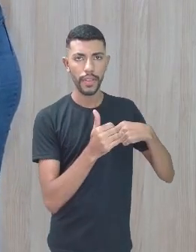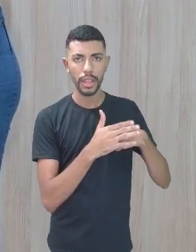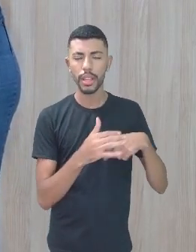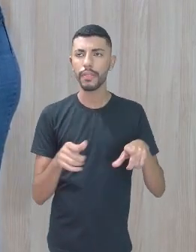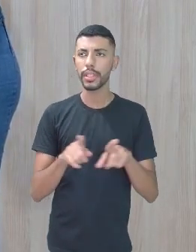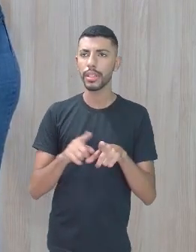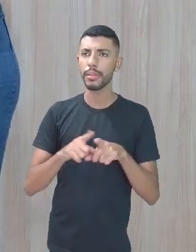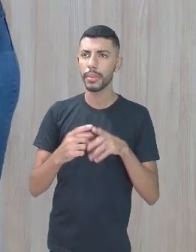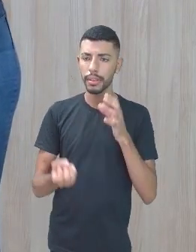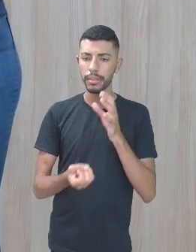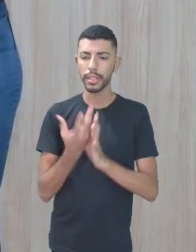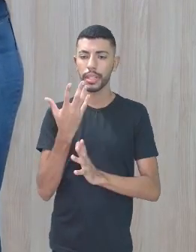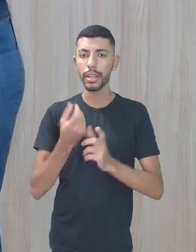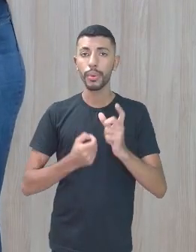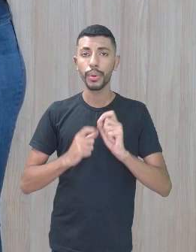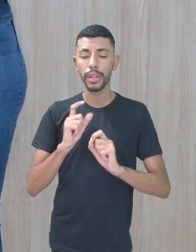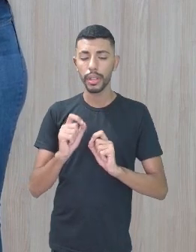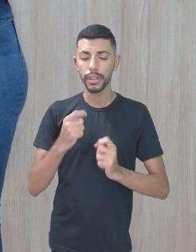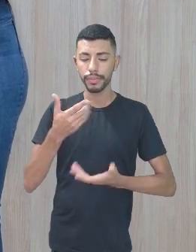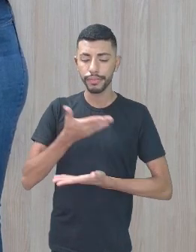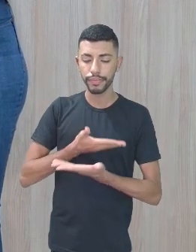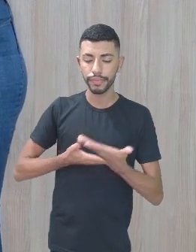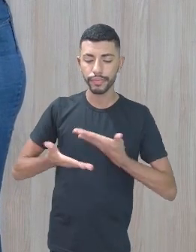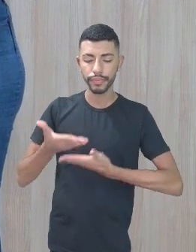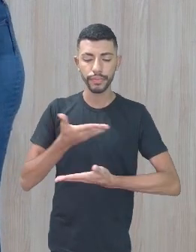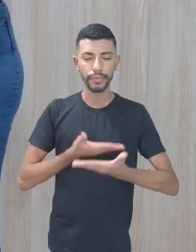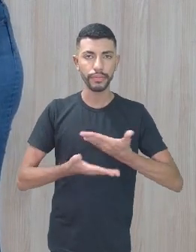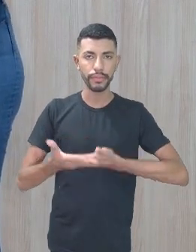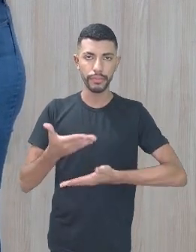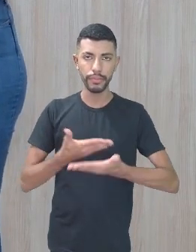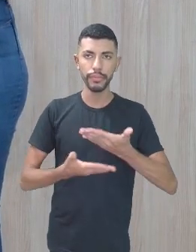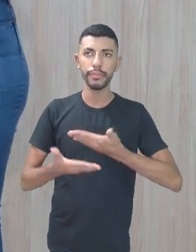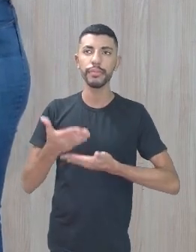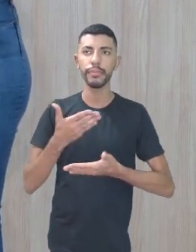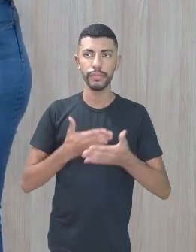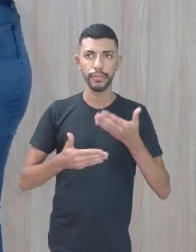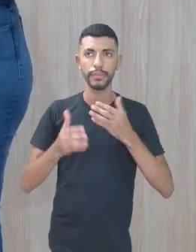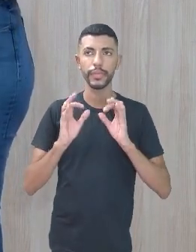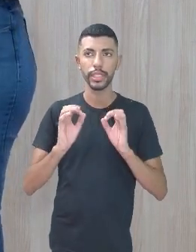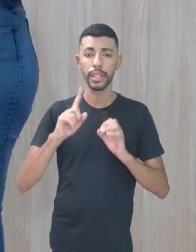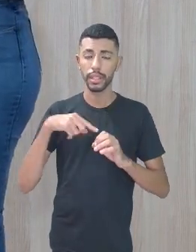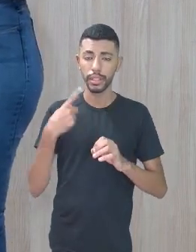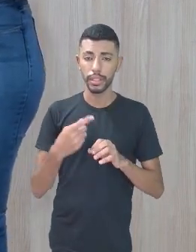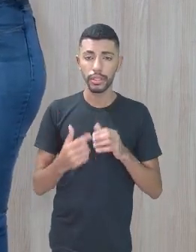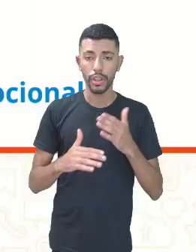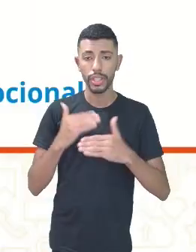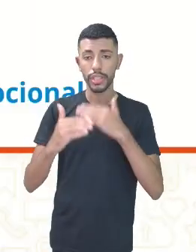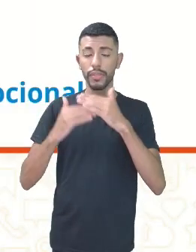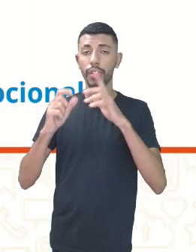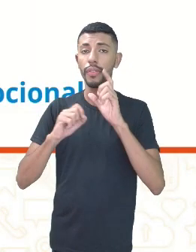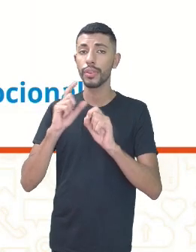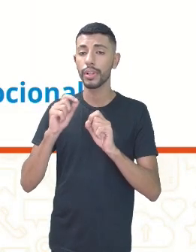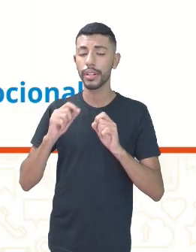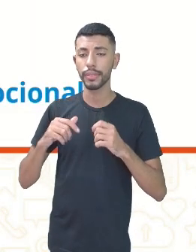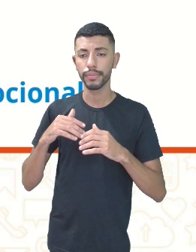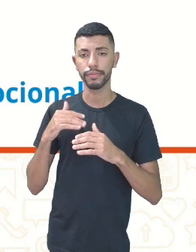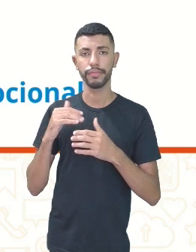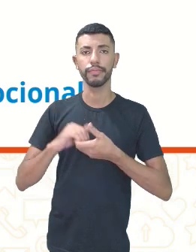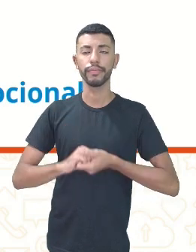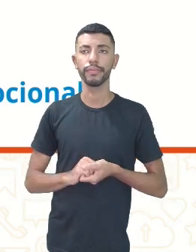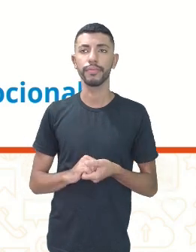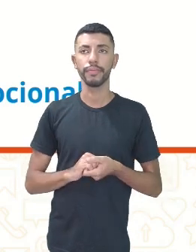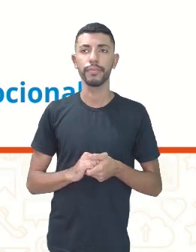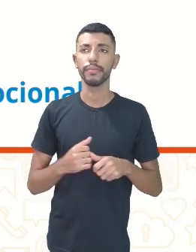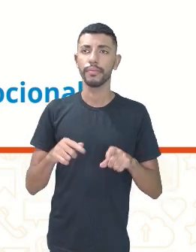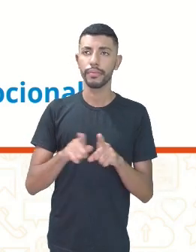de vínculos. É na configuração desses vínculos que a gente está propiciando o desenvolvimento. A gente rompe com a lógica